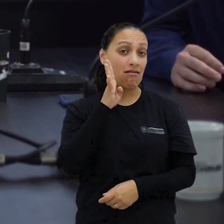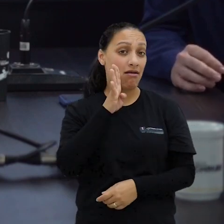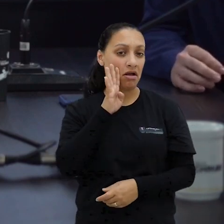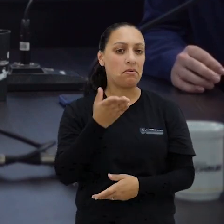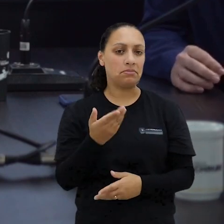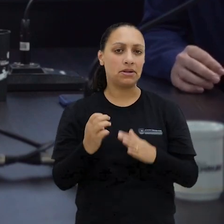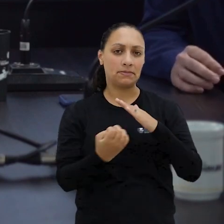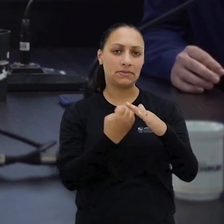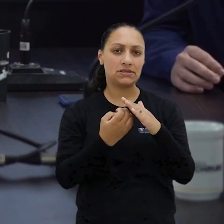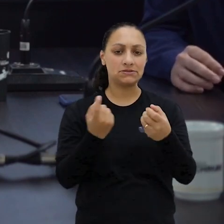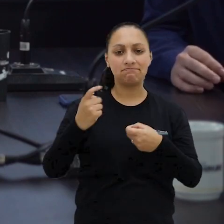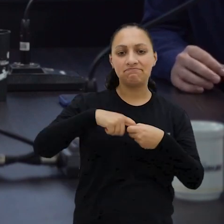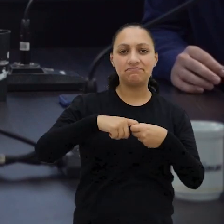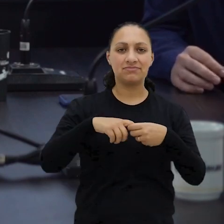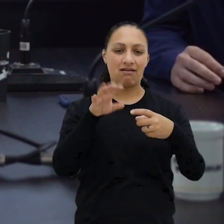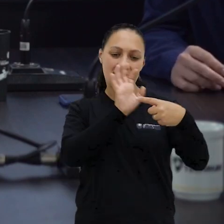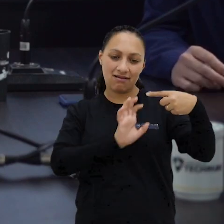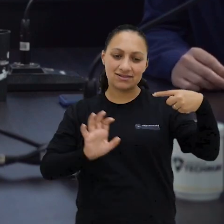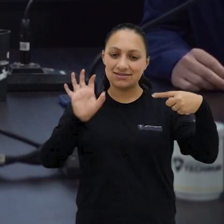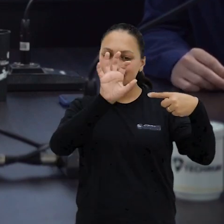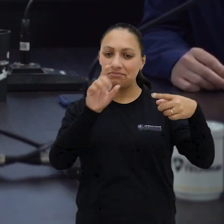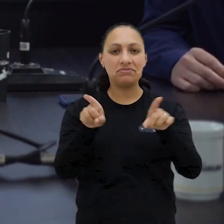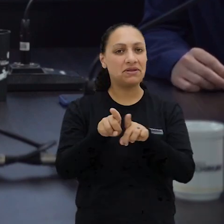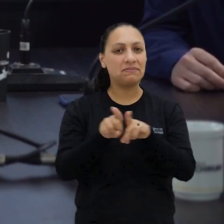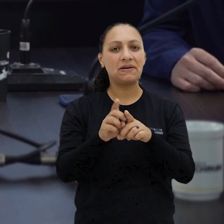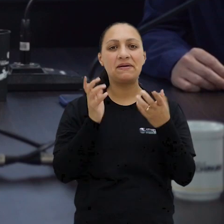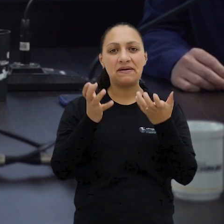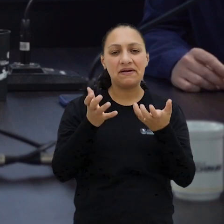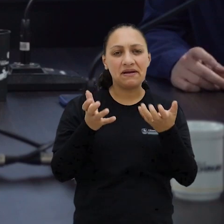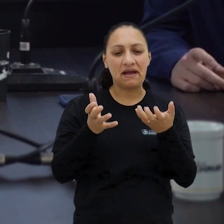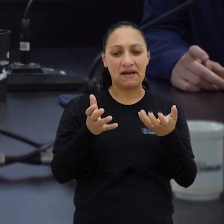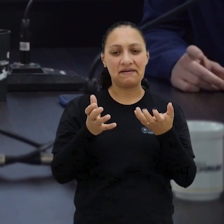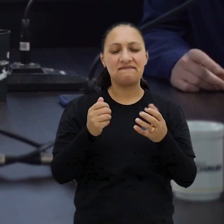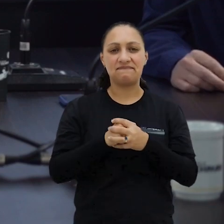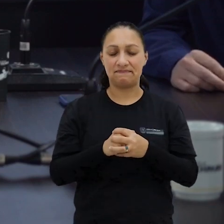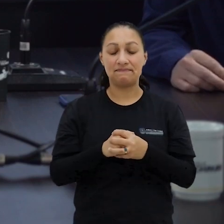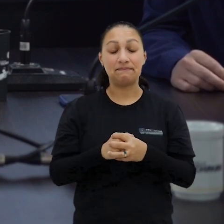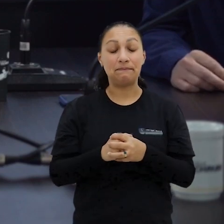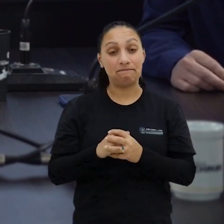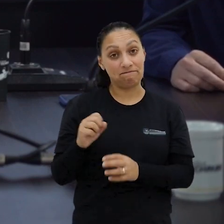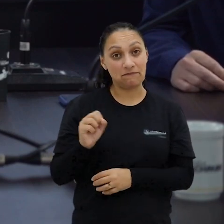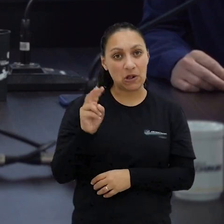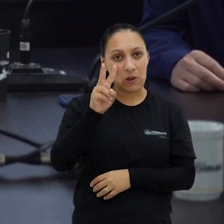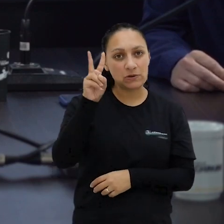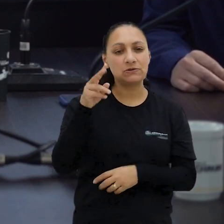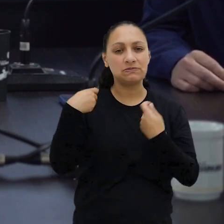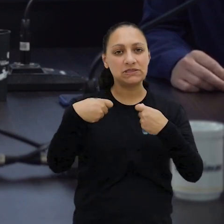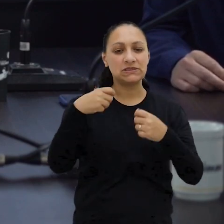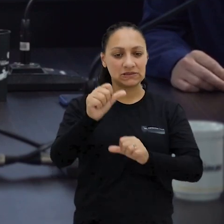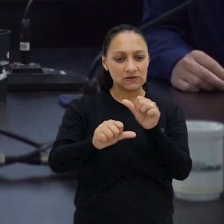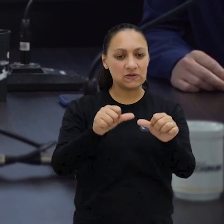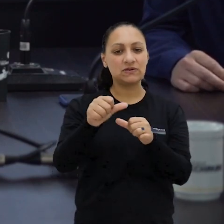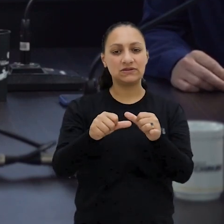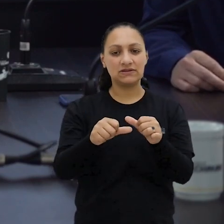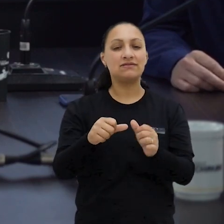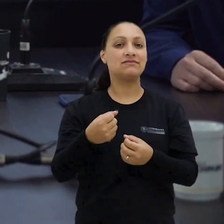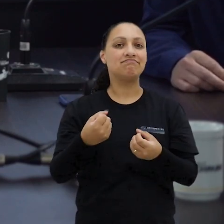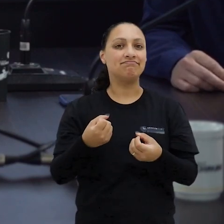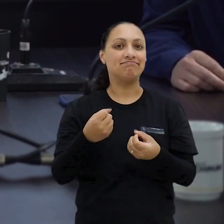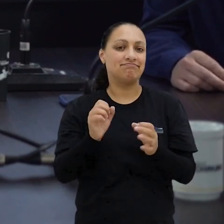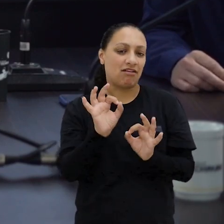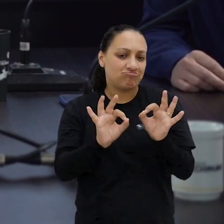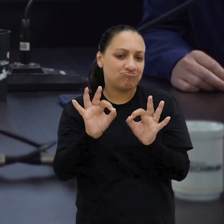empresa. O ecossistema é a mesma coisa, se a gente quer que ele seja algo realmente valioso, a gente vai ter que transformar ele em algo